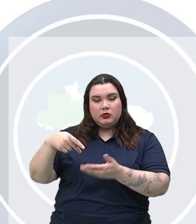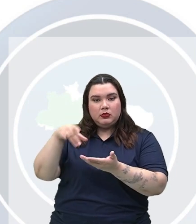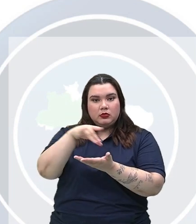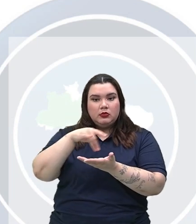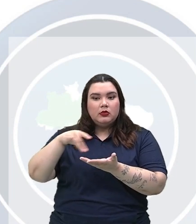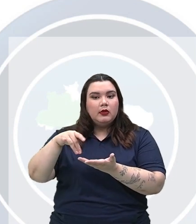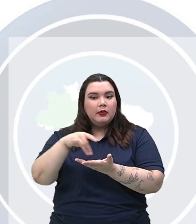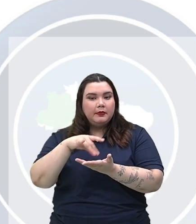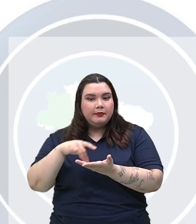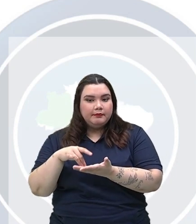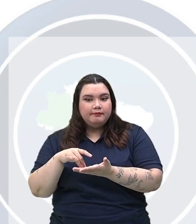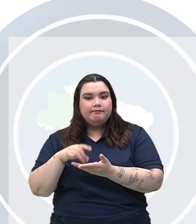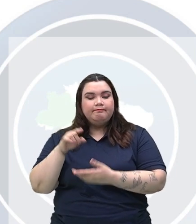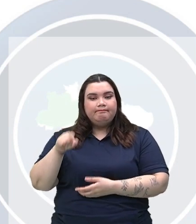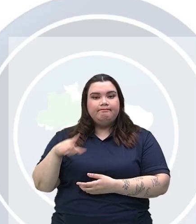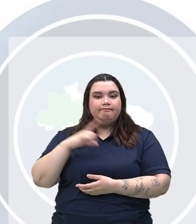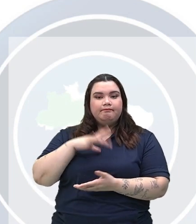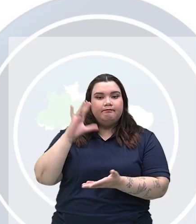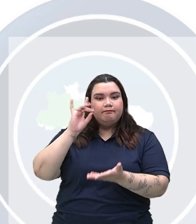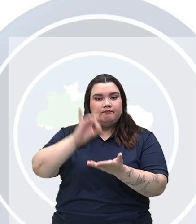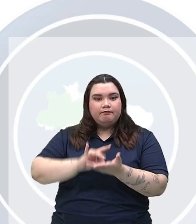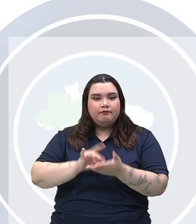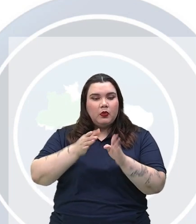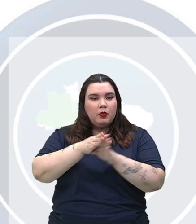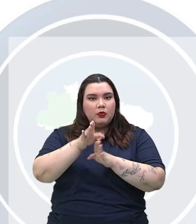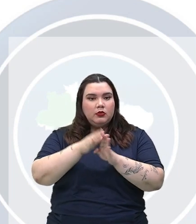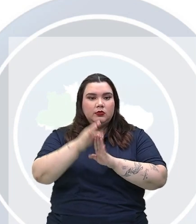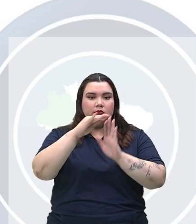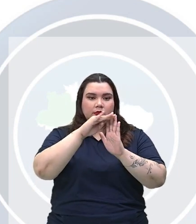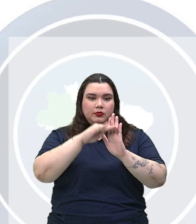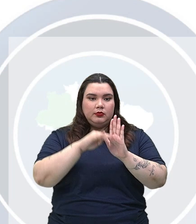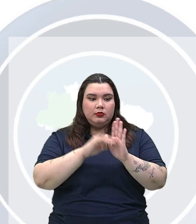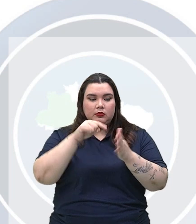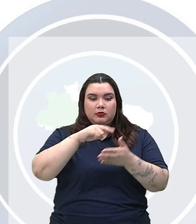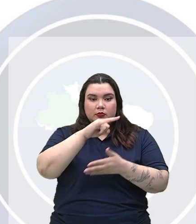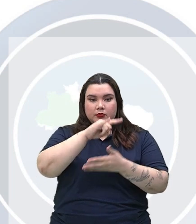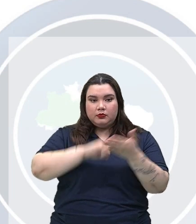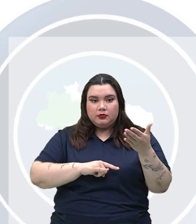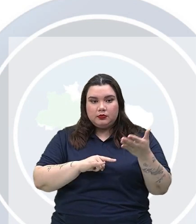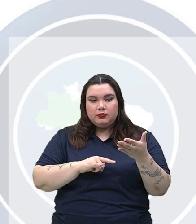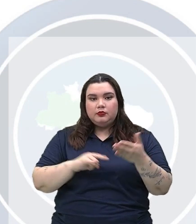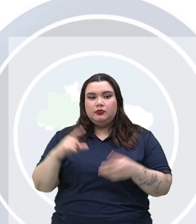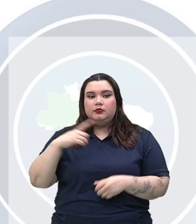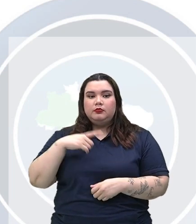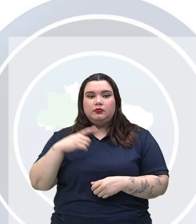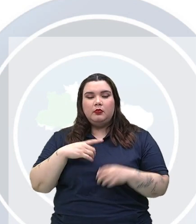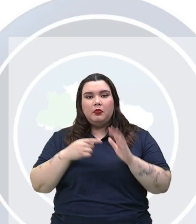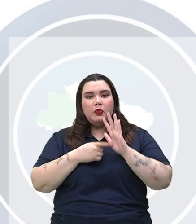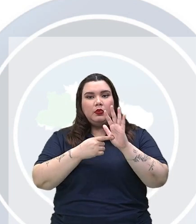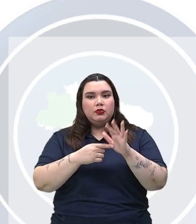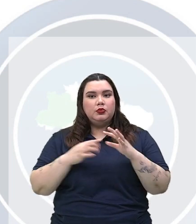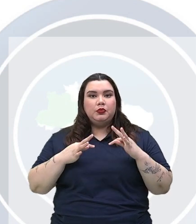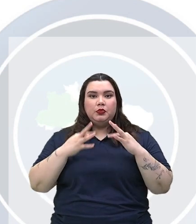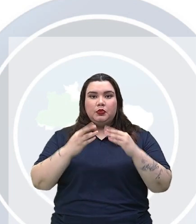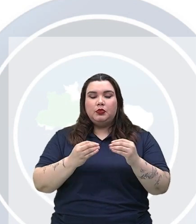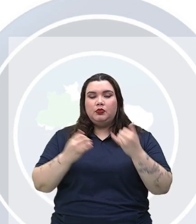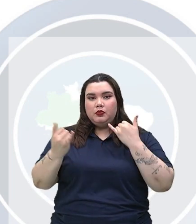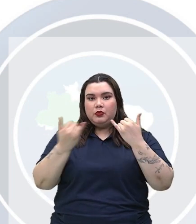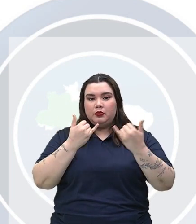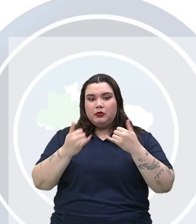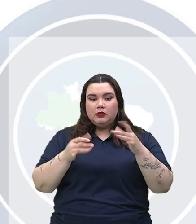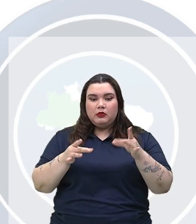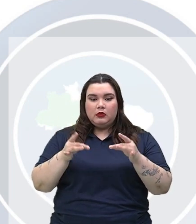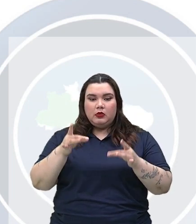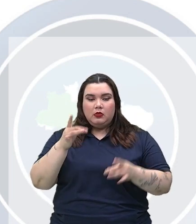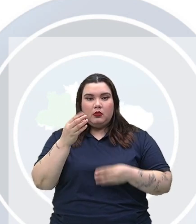CEMEAN, né? E ele realmente é orientador. Lá nesse documento, ele traz todas as informações, detalhes